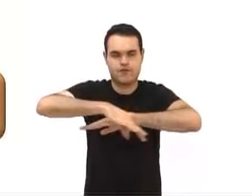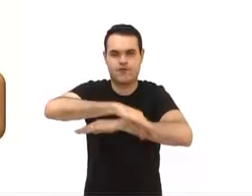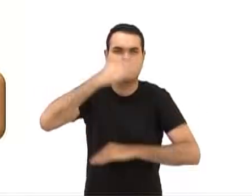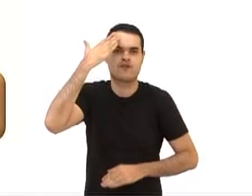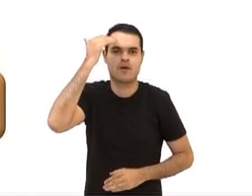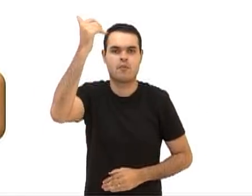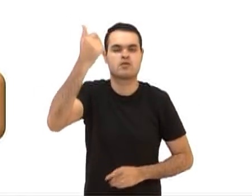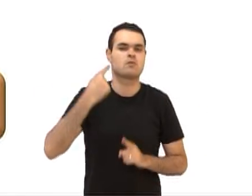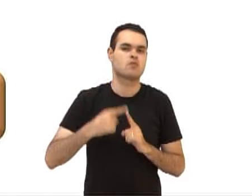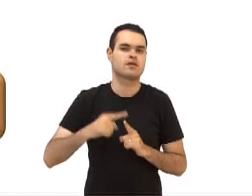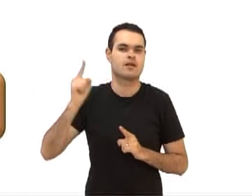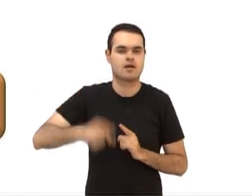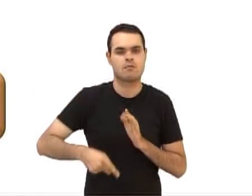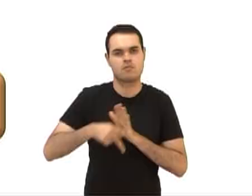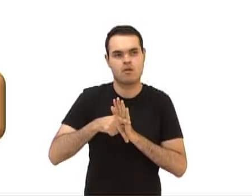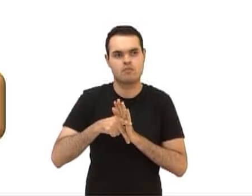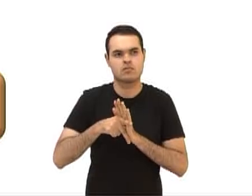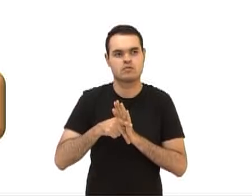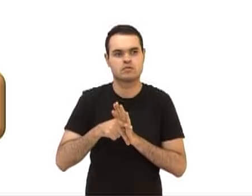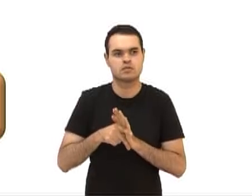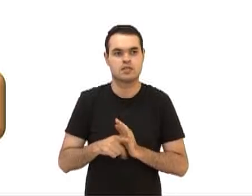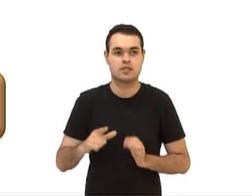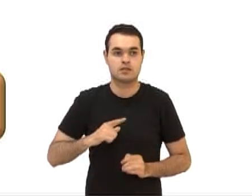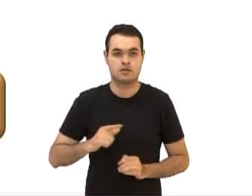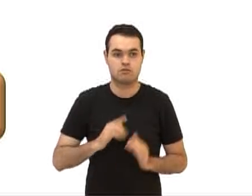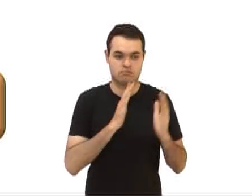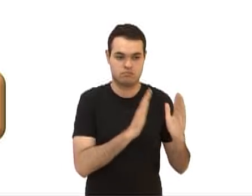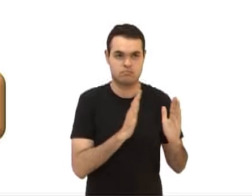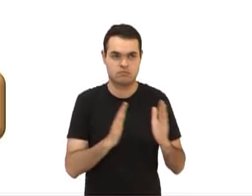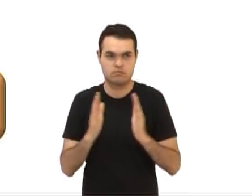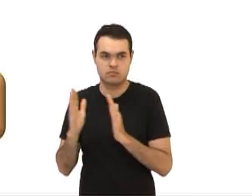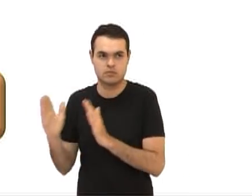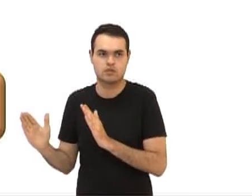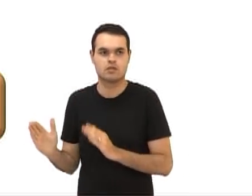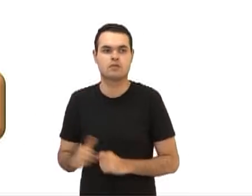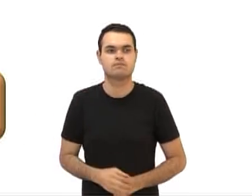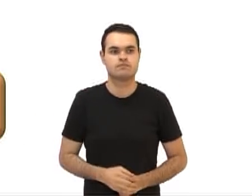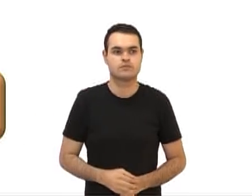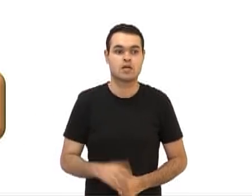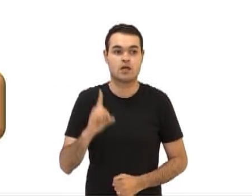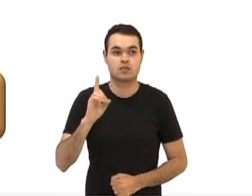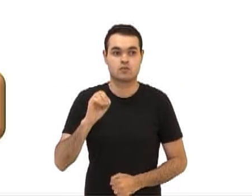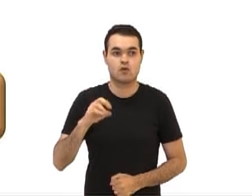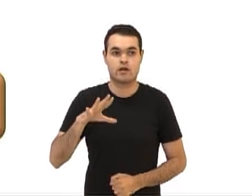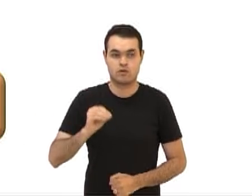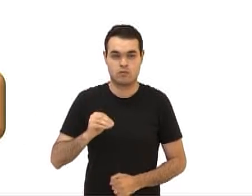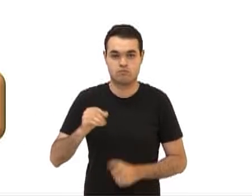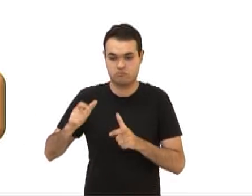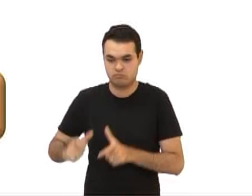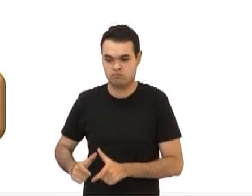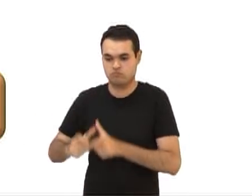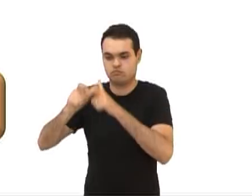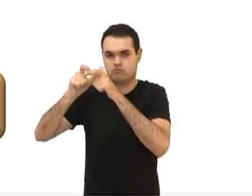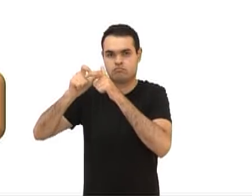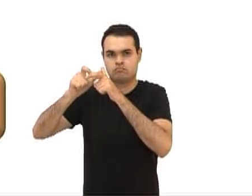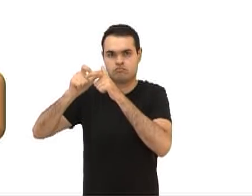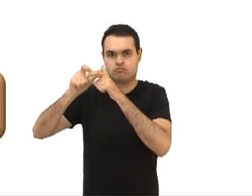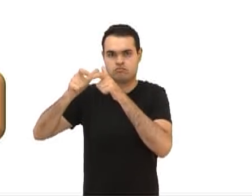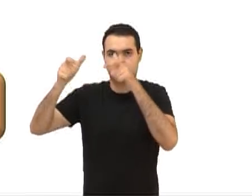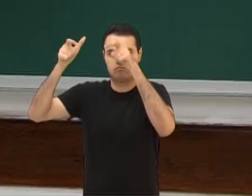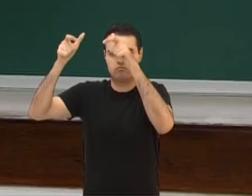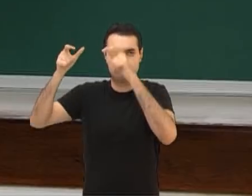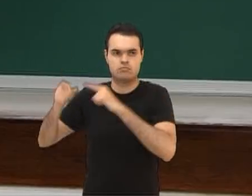famosa, que é dividida em ordens, né? A dórica, a jônica e a coríntia. Né? Então, a dórica ela